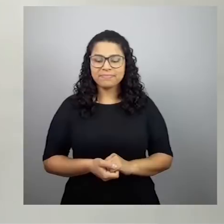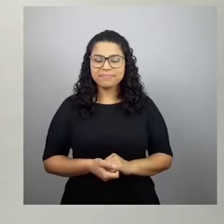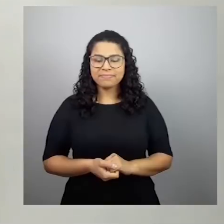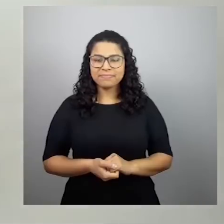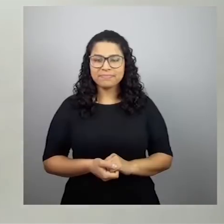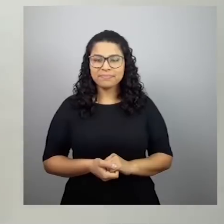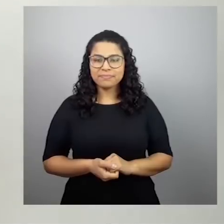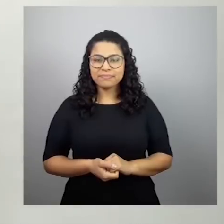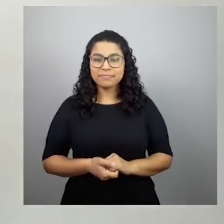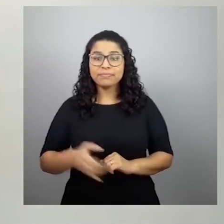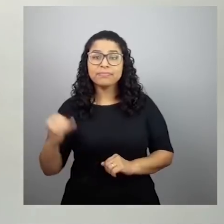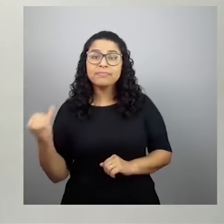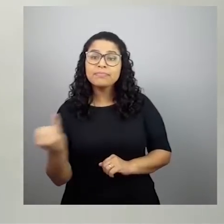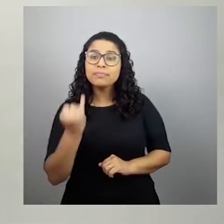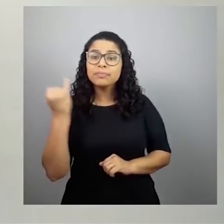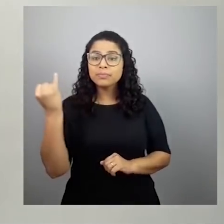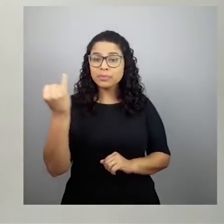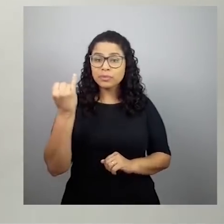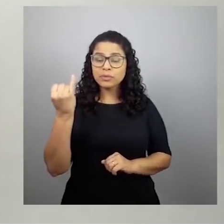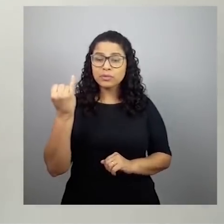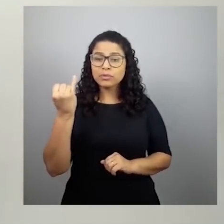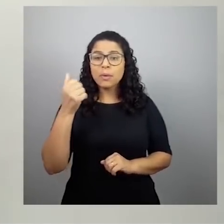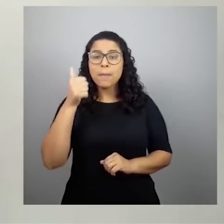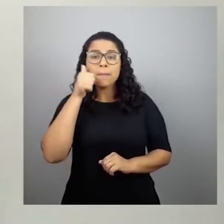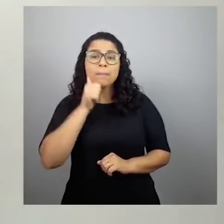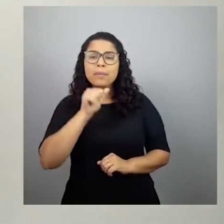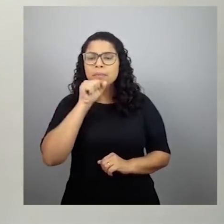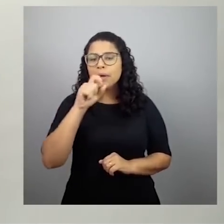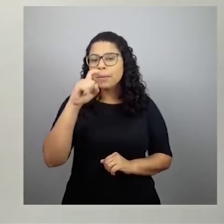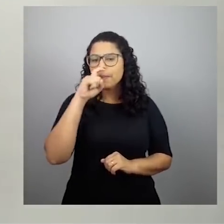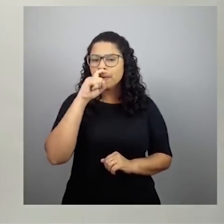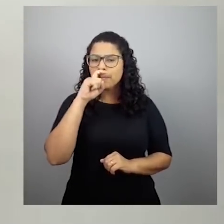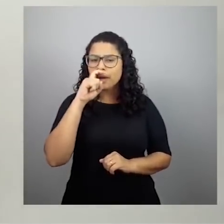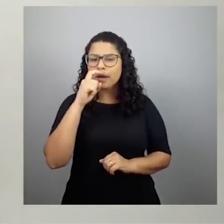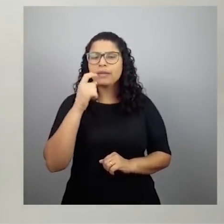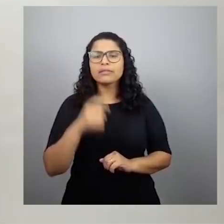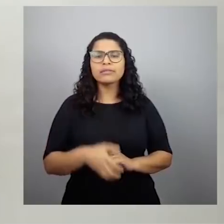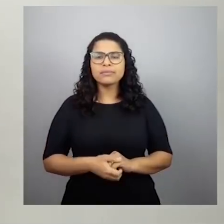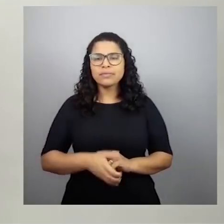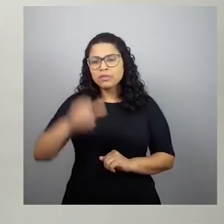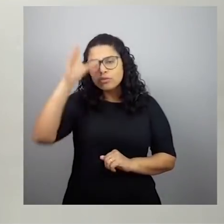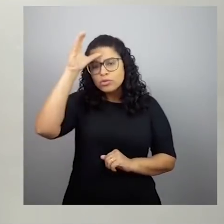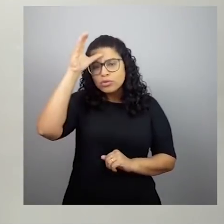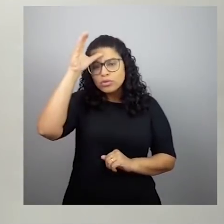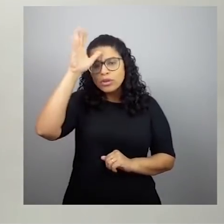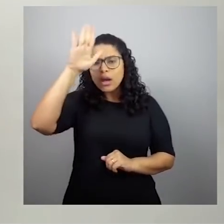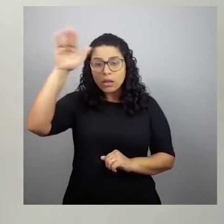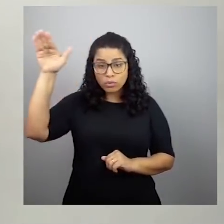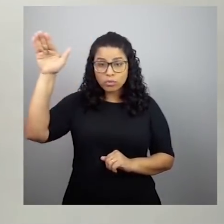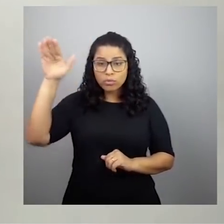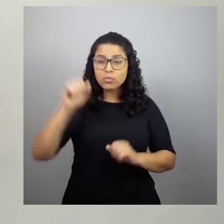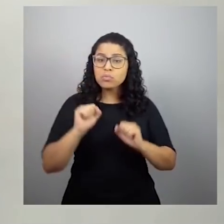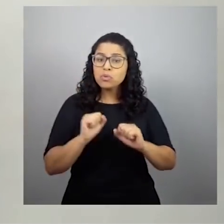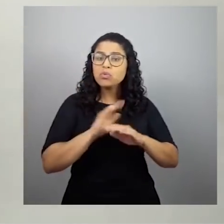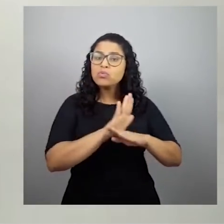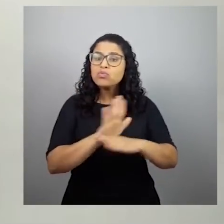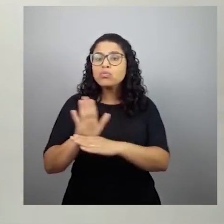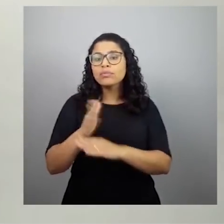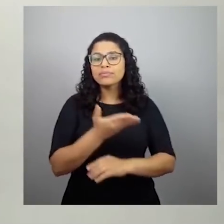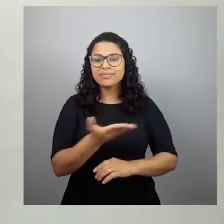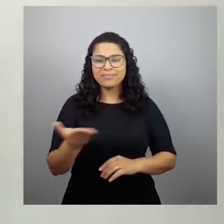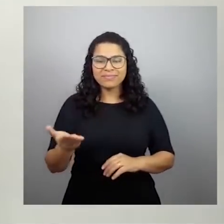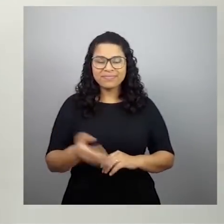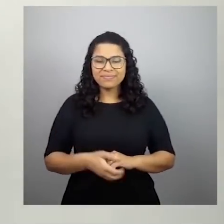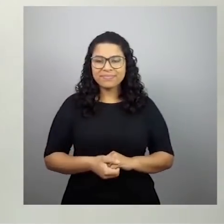Essa atividade é importante que o papai, mamãe, titio ou qualquer um outro adulto aí de casa possa ajudar